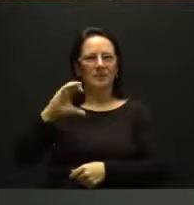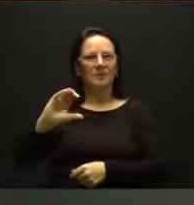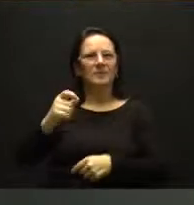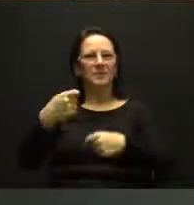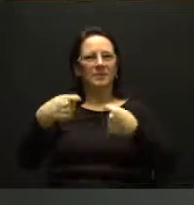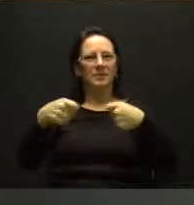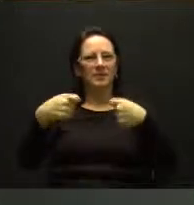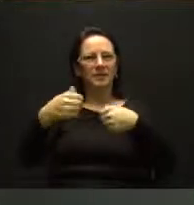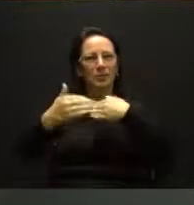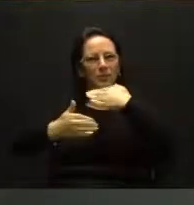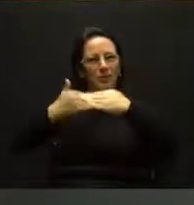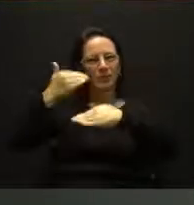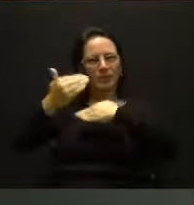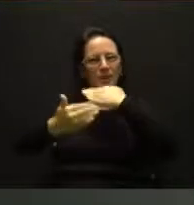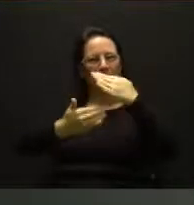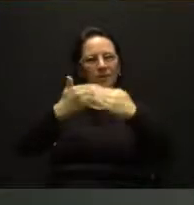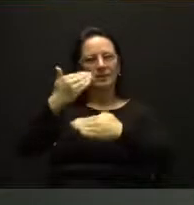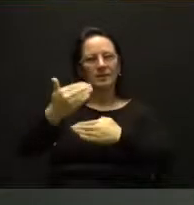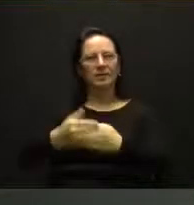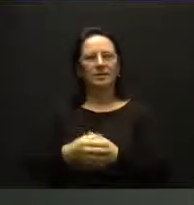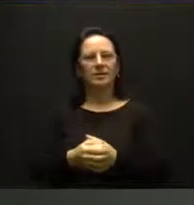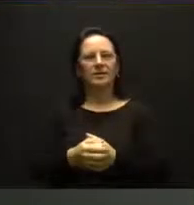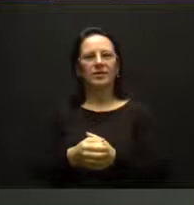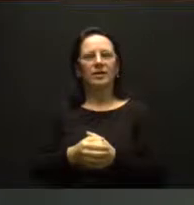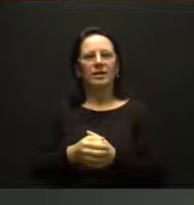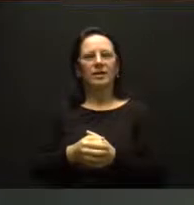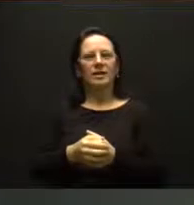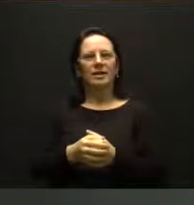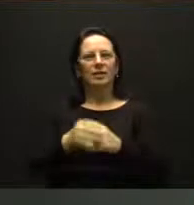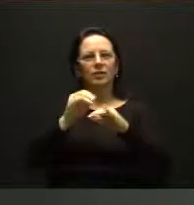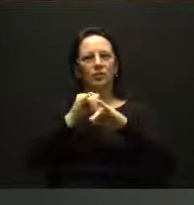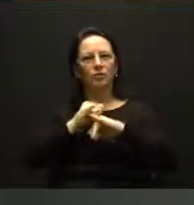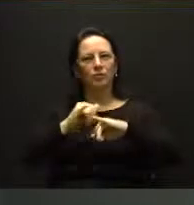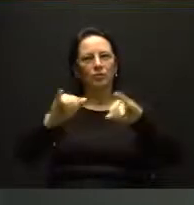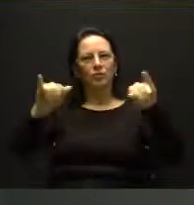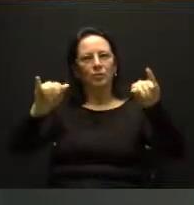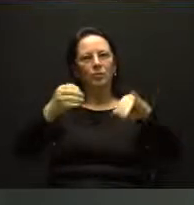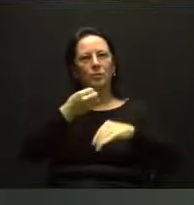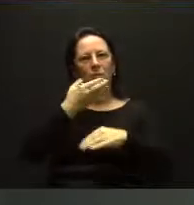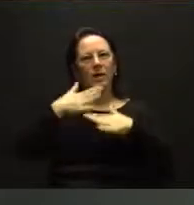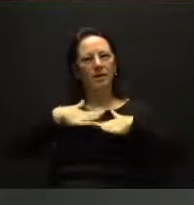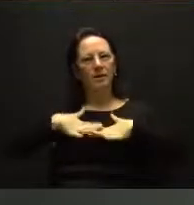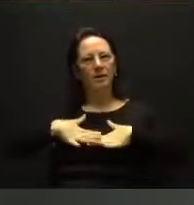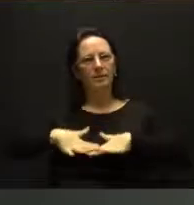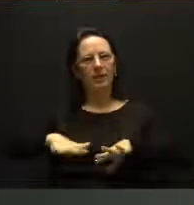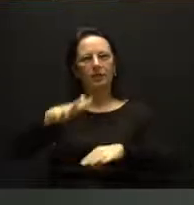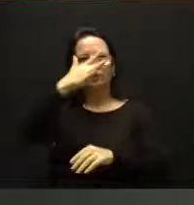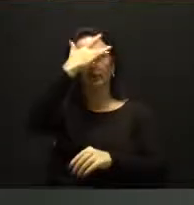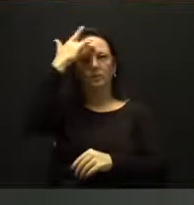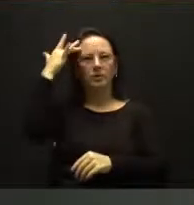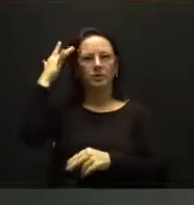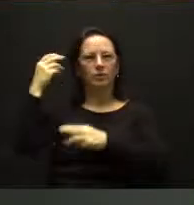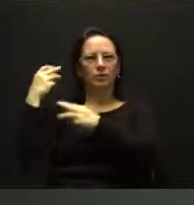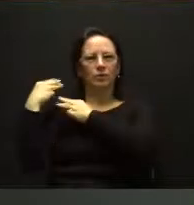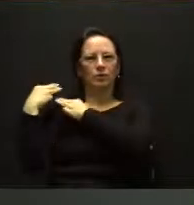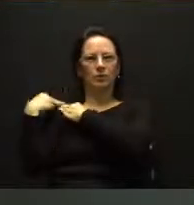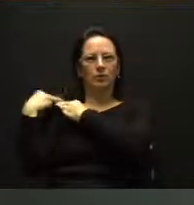pelo desenvolvimento sustentável e que promova o bem estar de todos com equilíbrio e responsabilidade ambiental